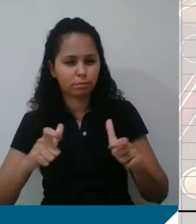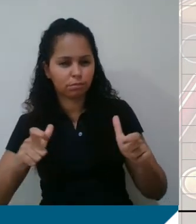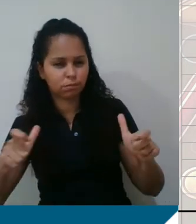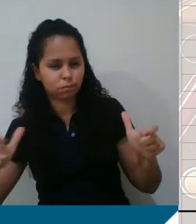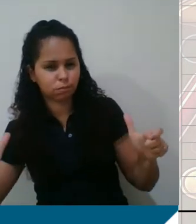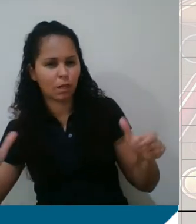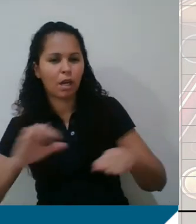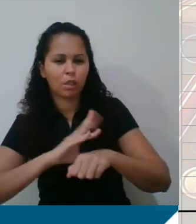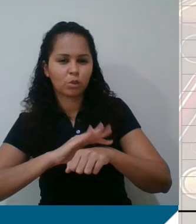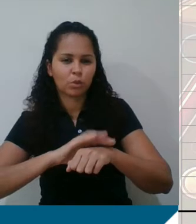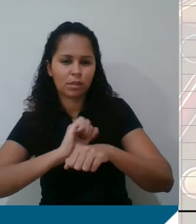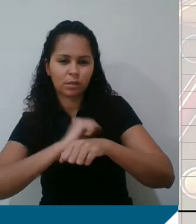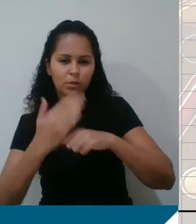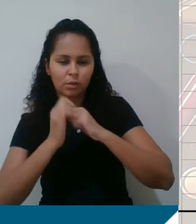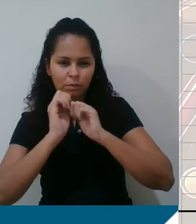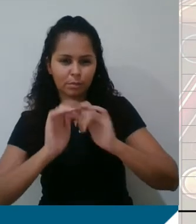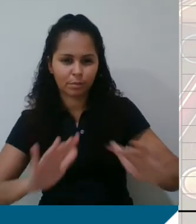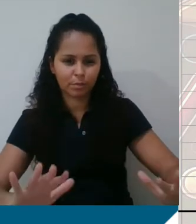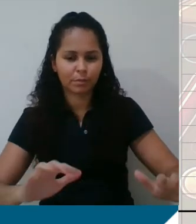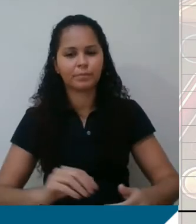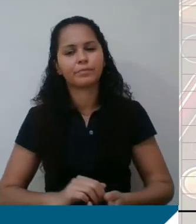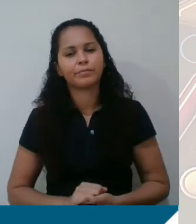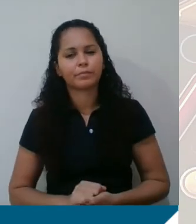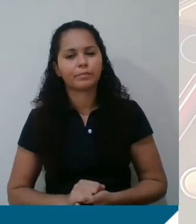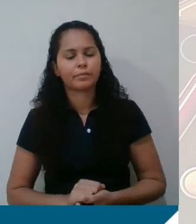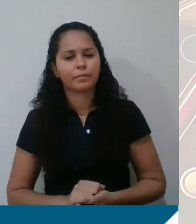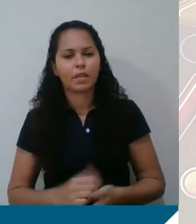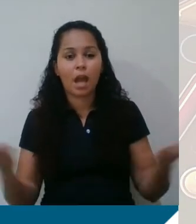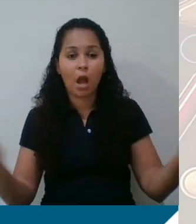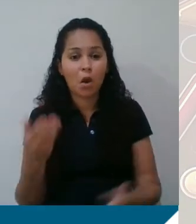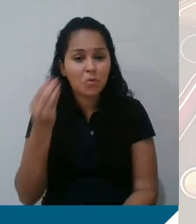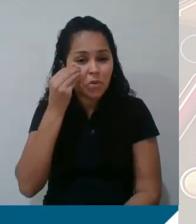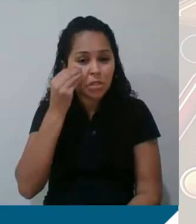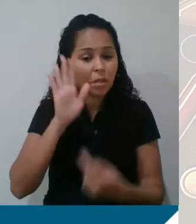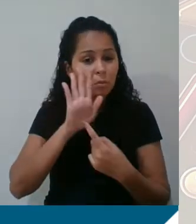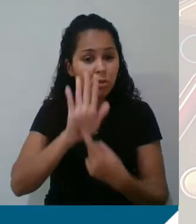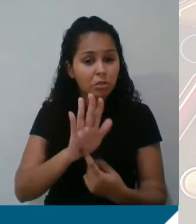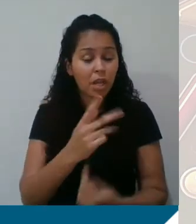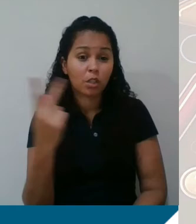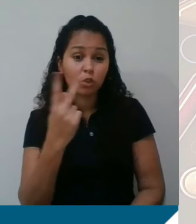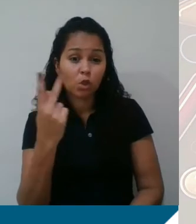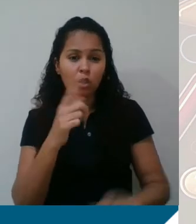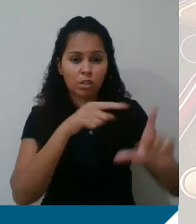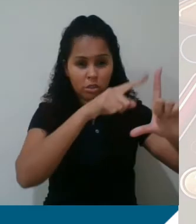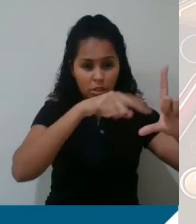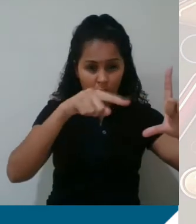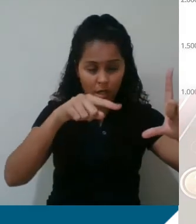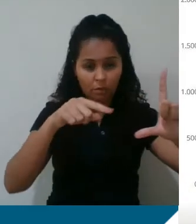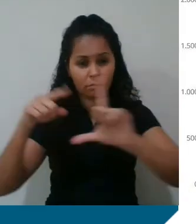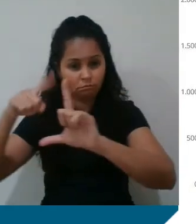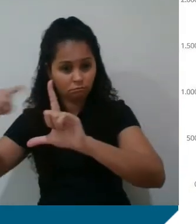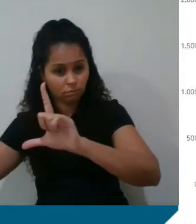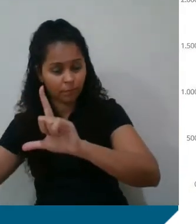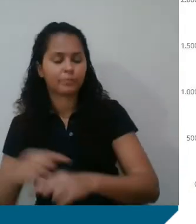de contaminados durante a pandemia do coronavírus. A gente vai tentar mostrar para vocês agora dois